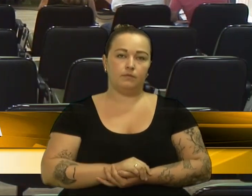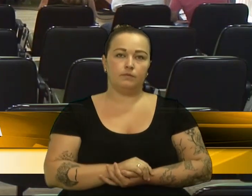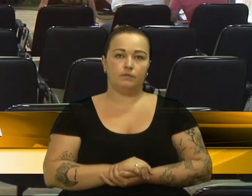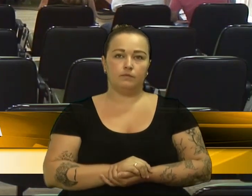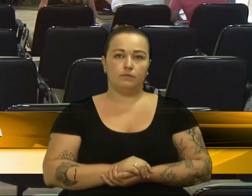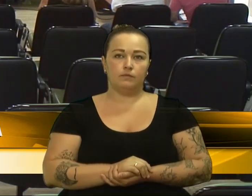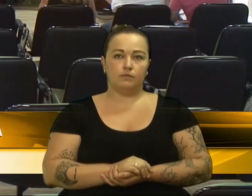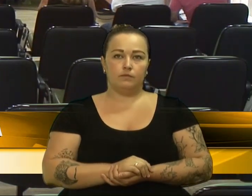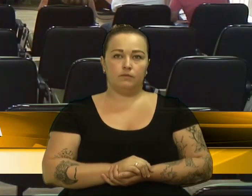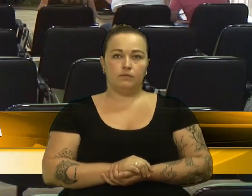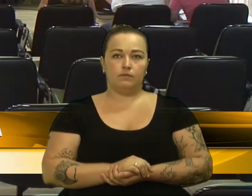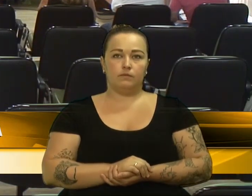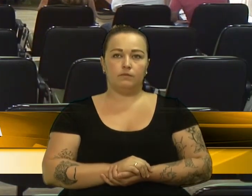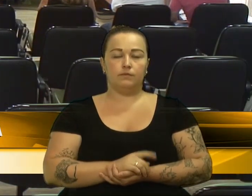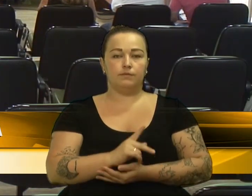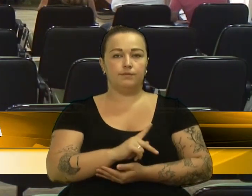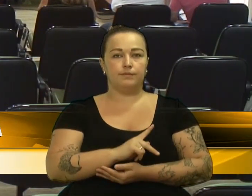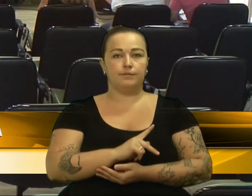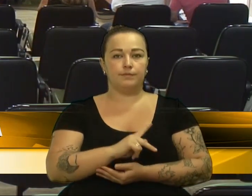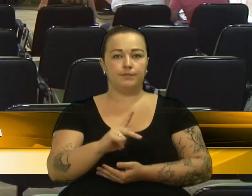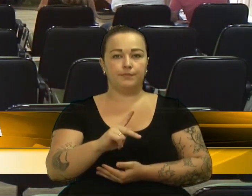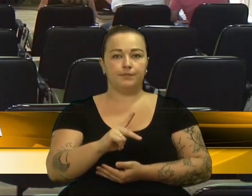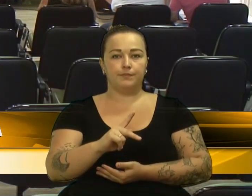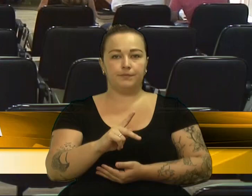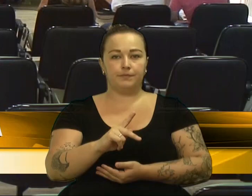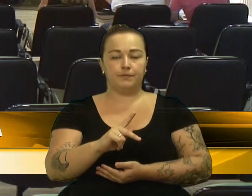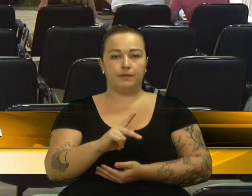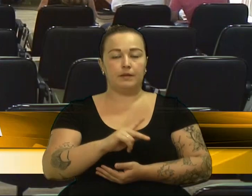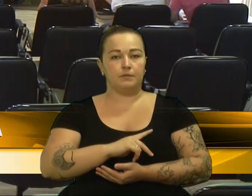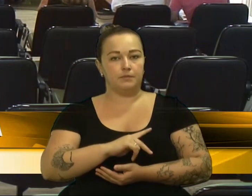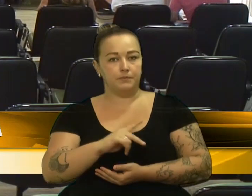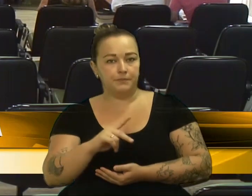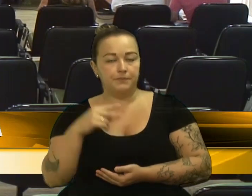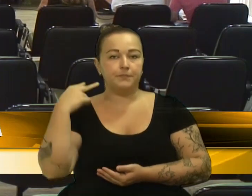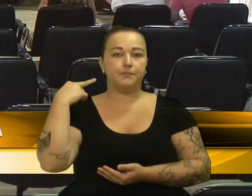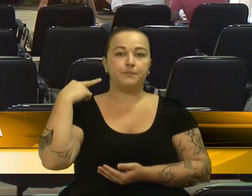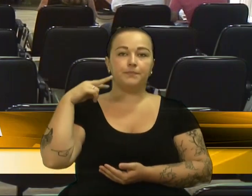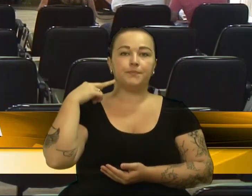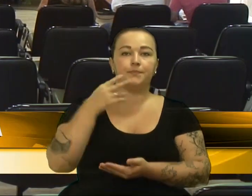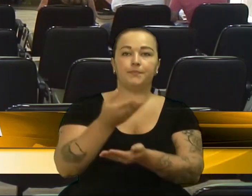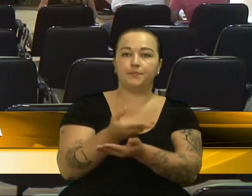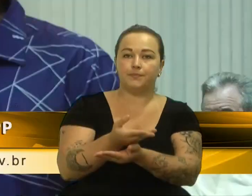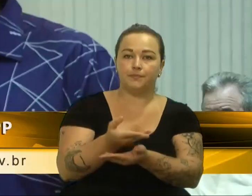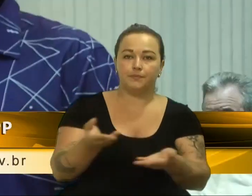Mesmo. Senhor presidente, senhoras e senhores vereadores,